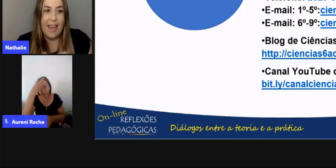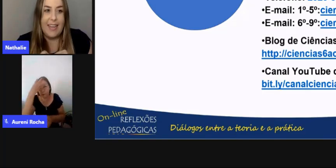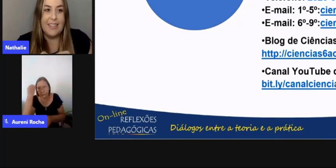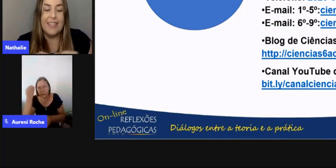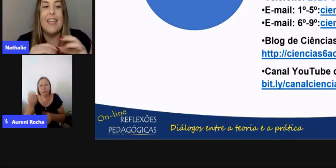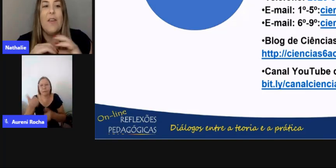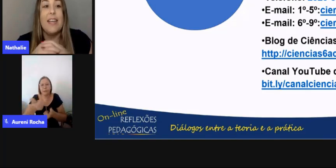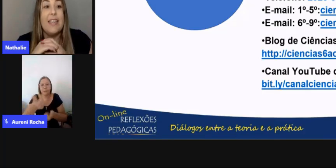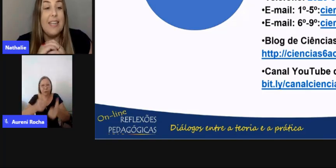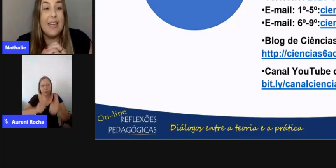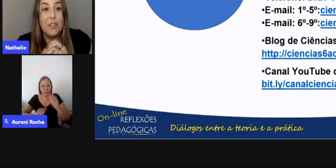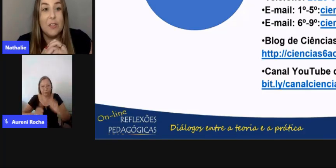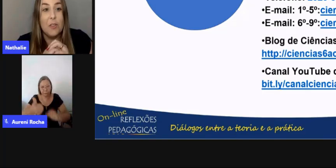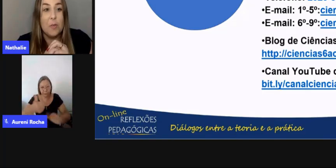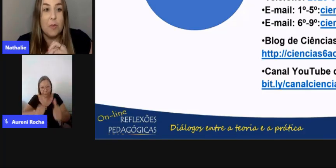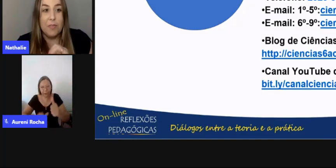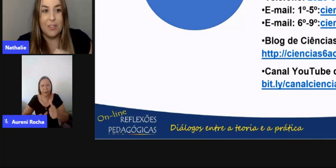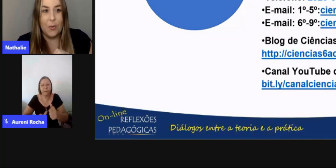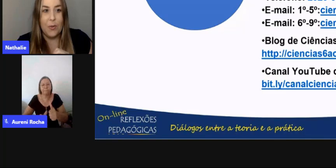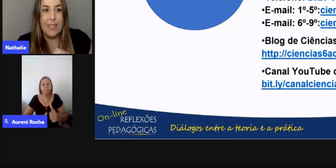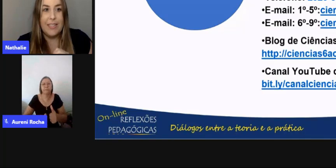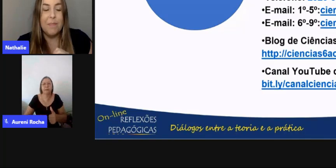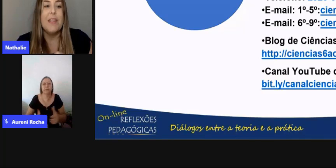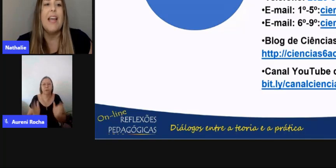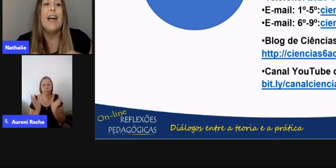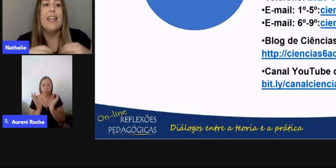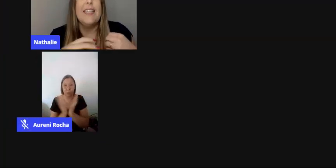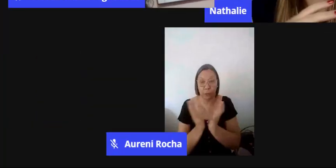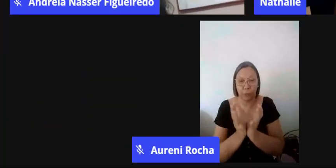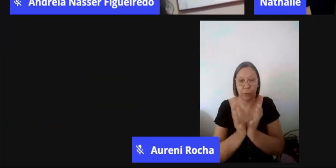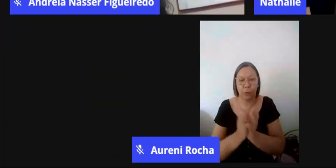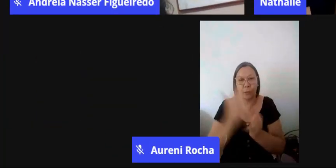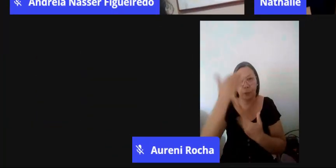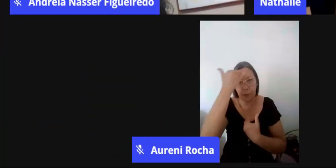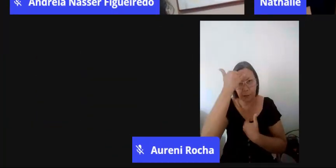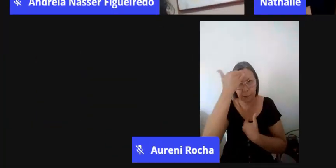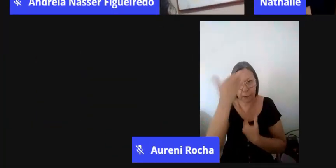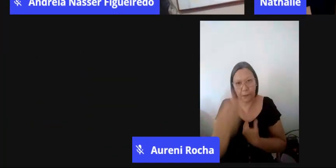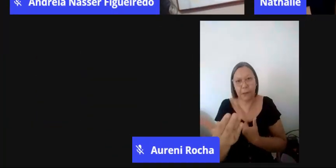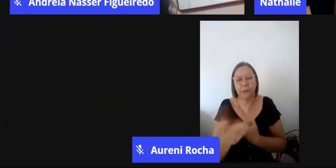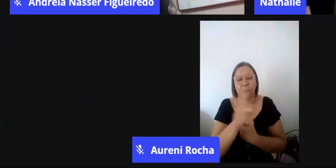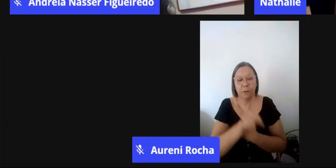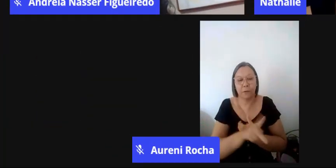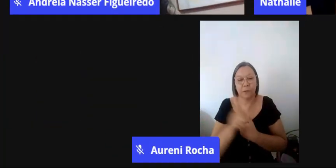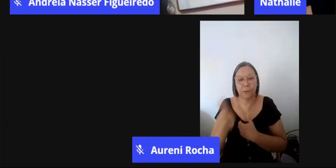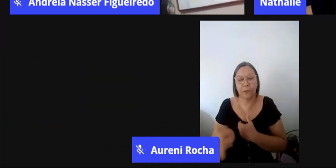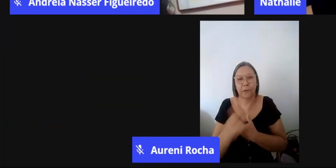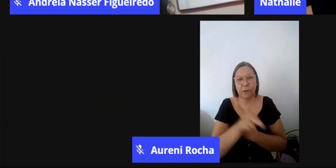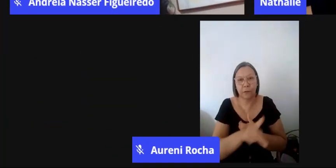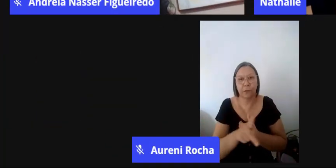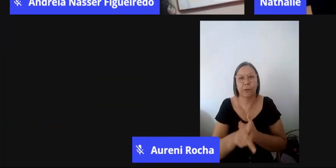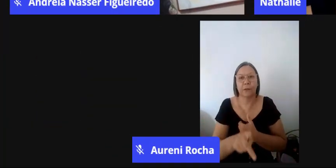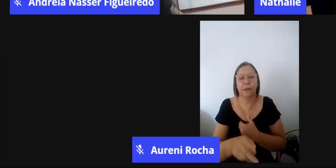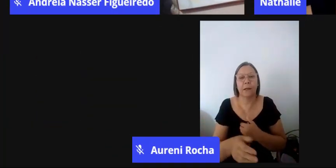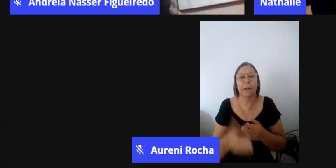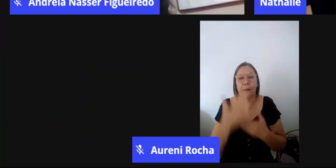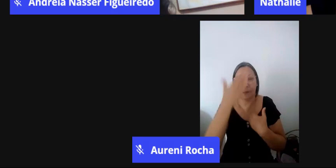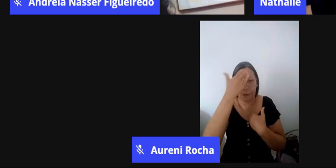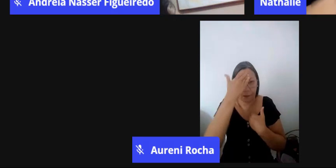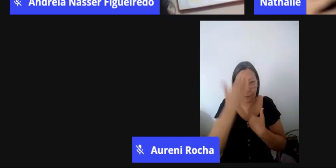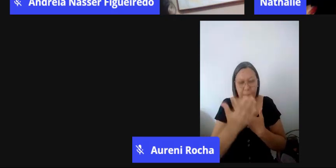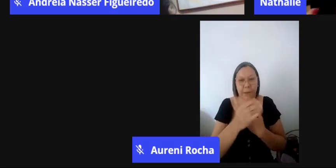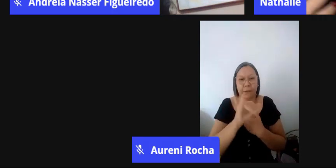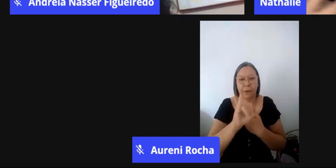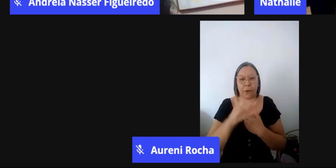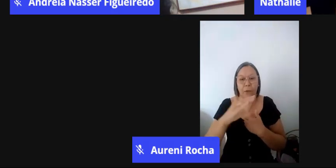de ciências, eu agradeço a todos os professores, agradeço mais uma vez ao ICAS, à Andrea e ao Arnaud,